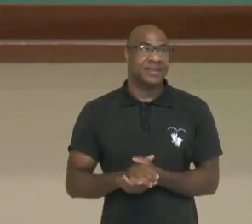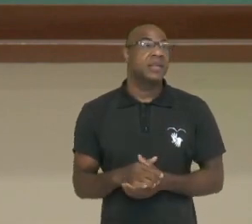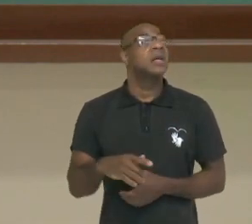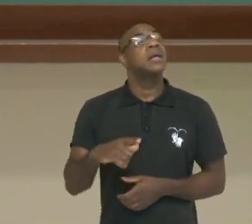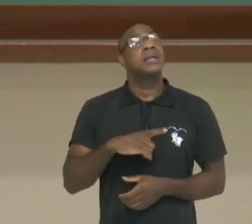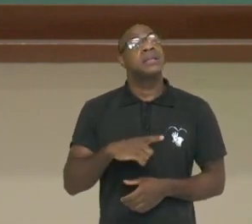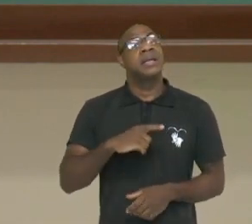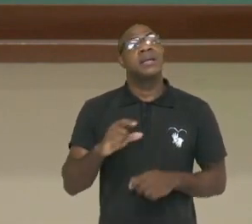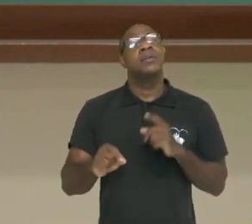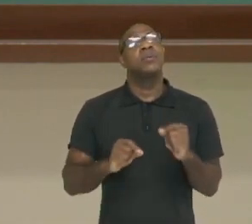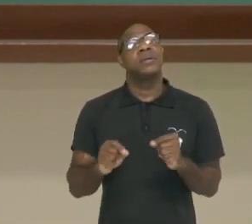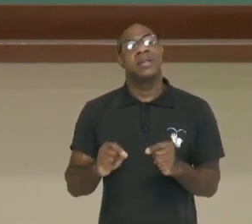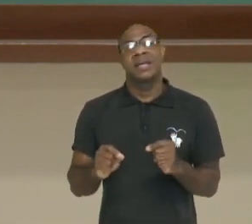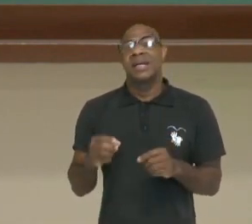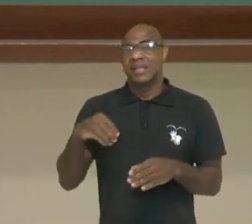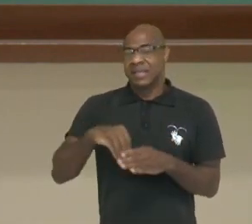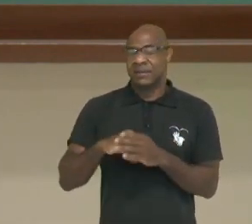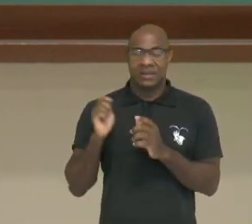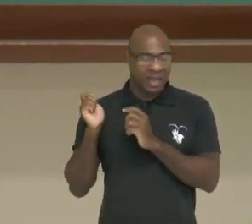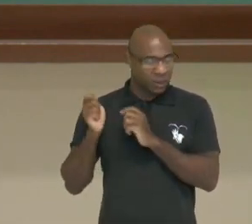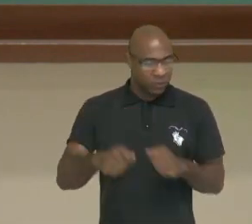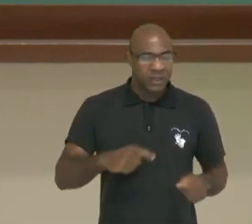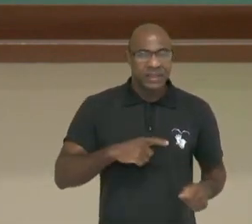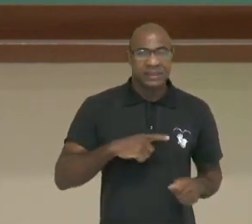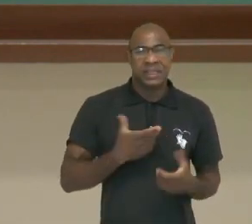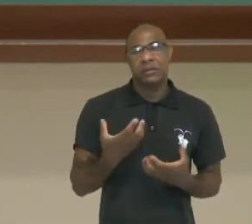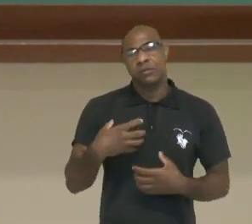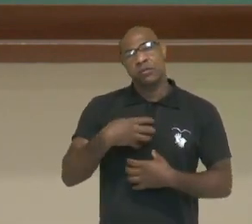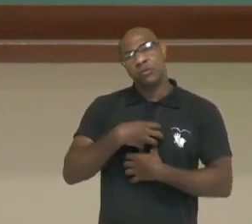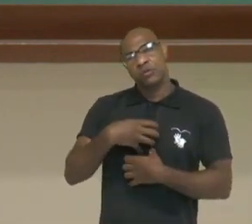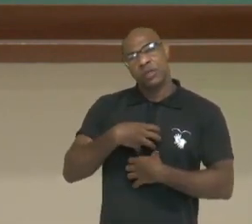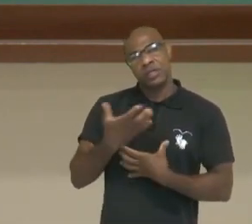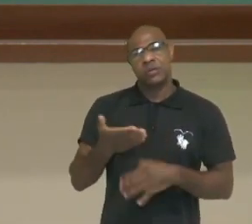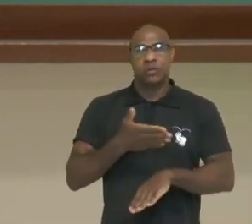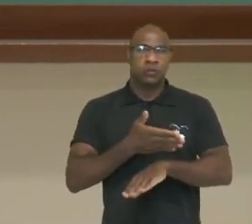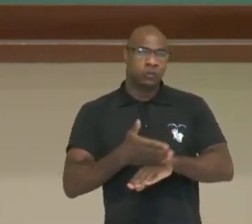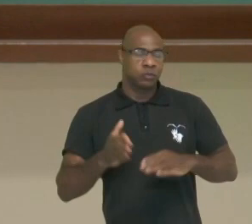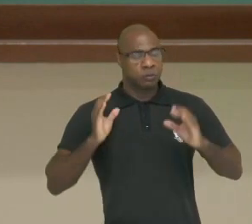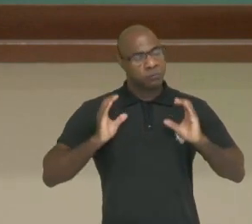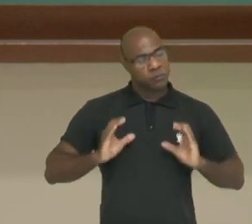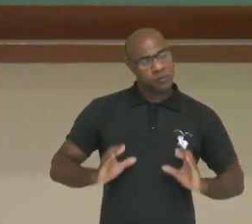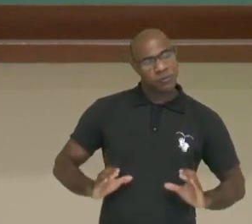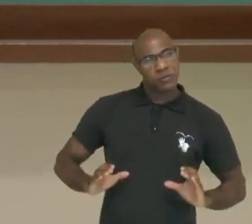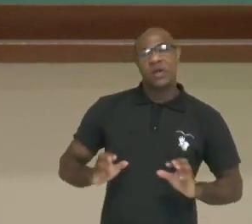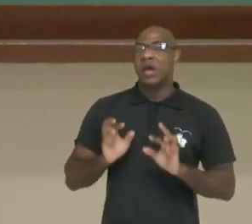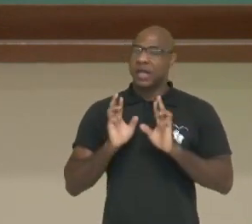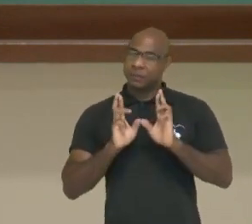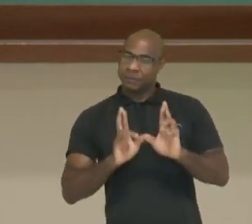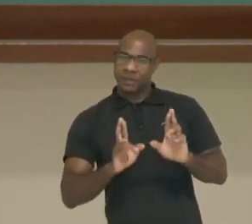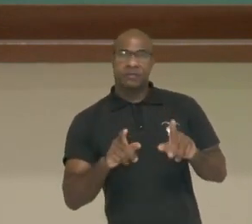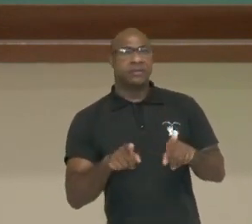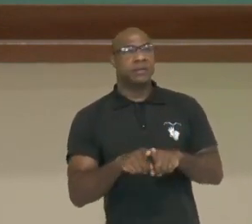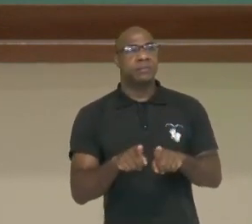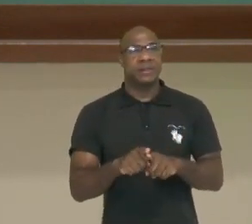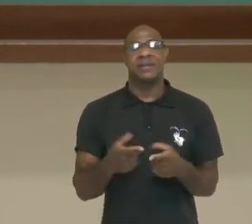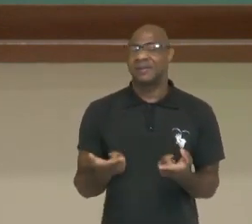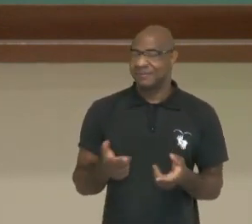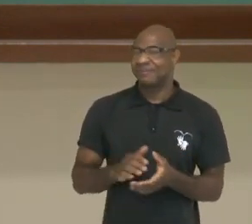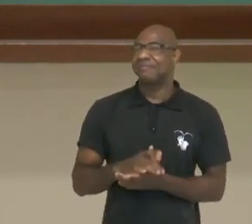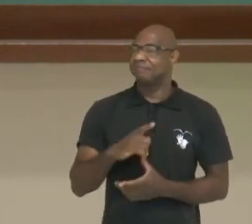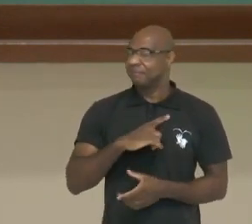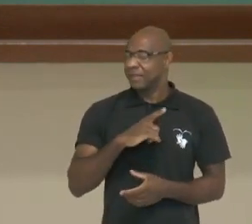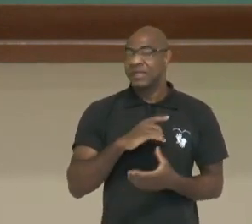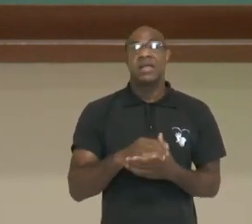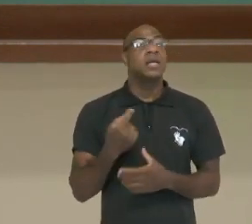toda uma filosofia, que tem toda uma forma, posturas, né? Um respeito ao oponente. E também a